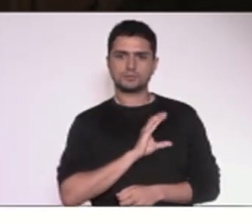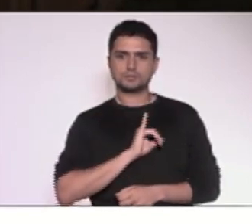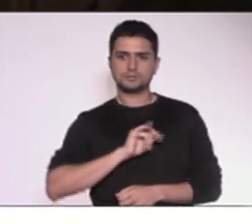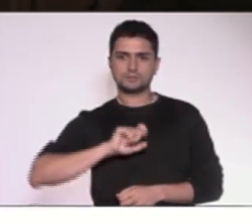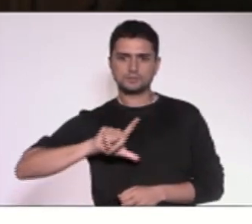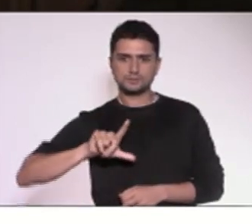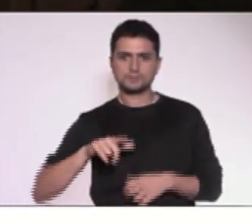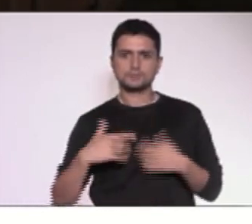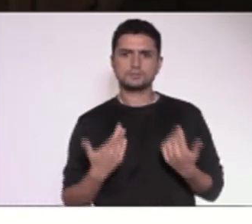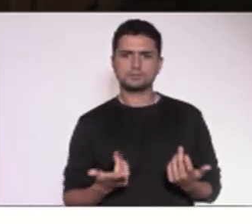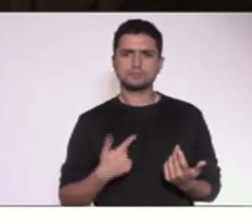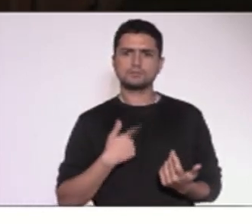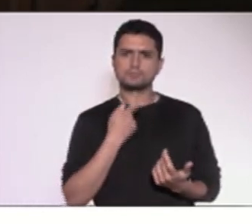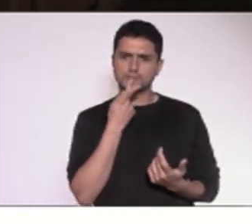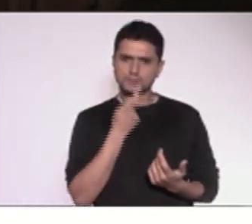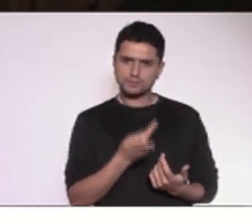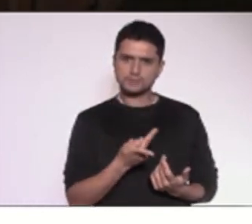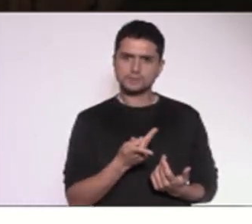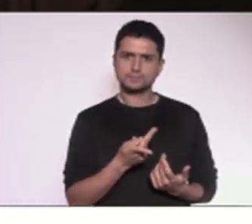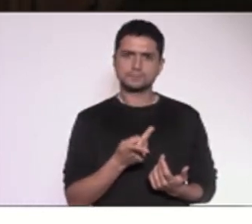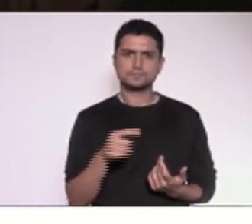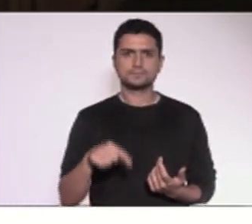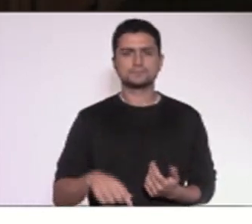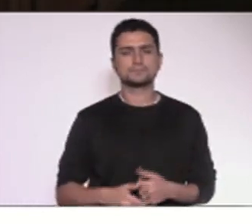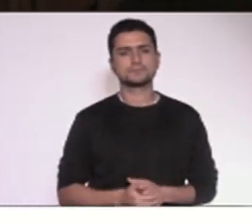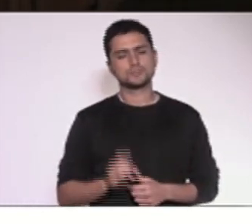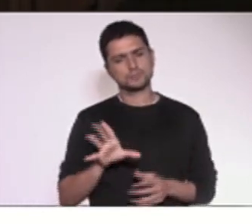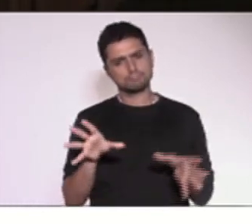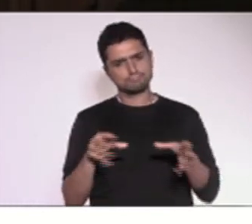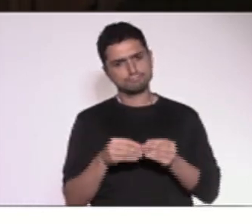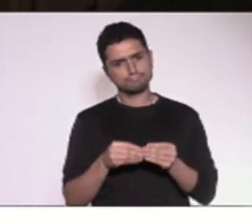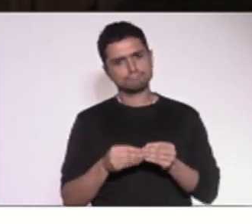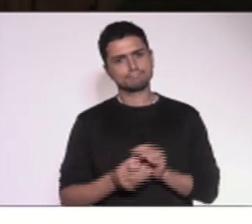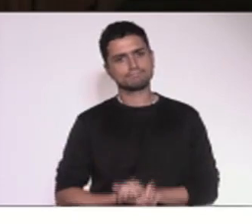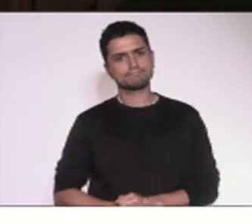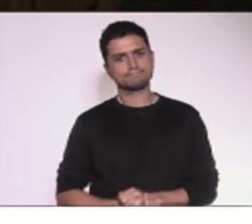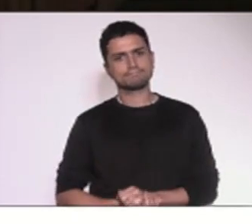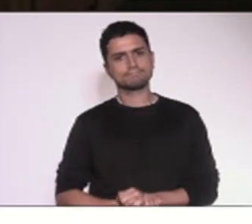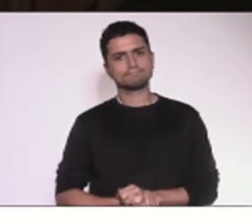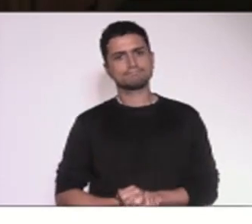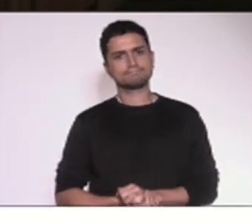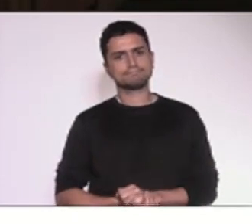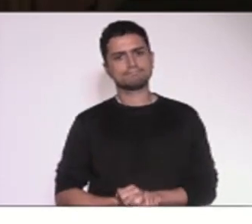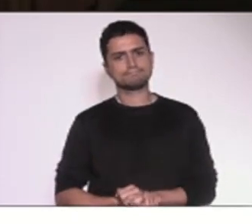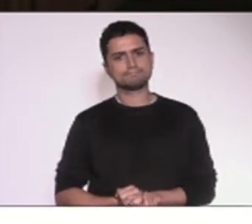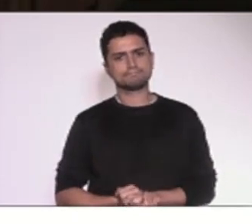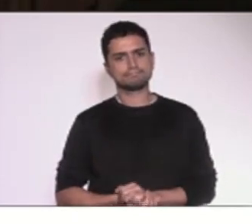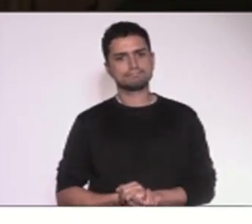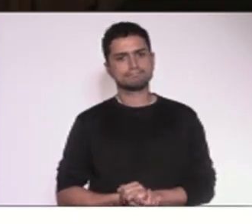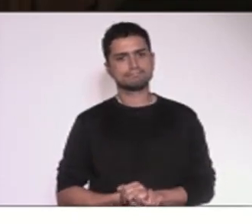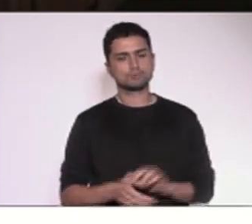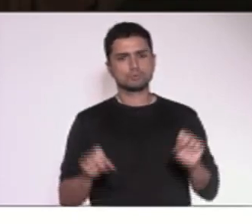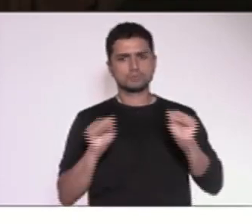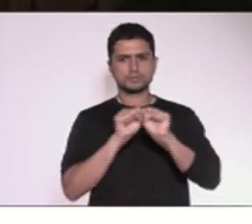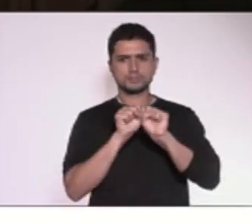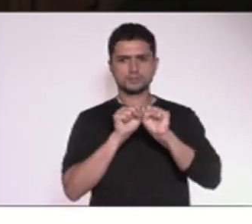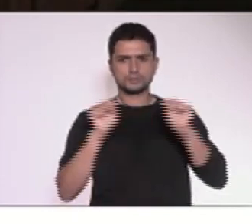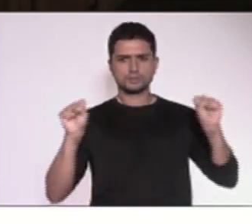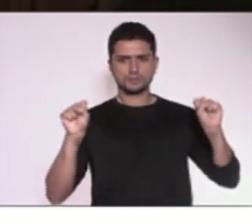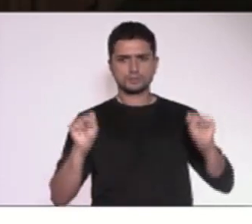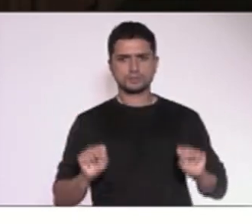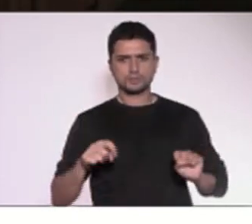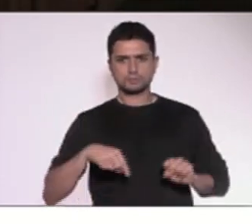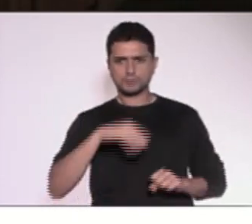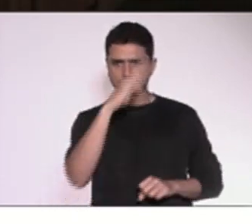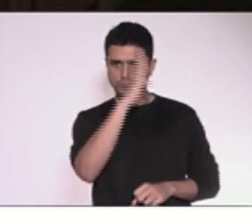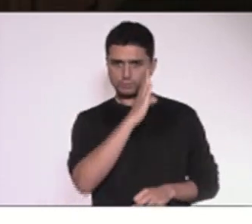tenho dito aqui, finalizando, que o sistema persecutório no Brasil é